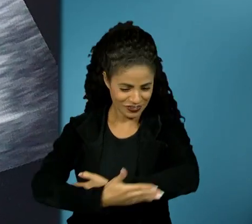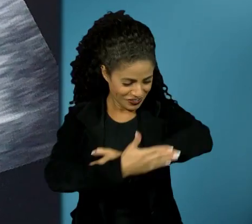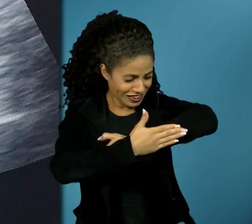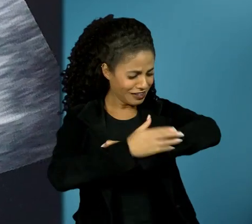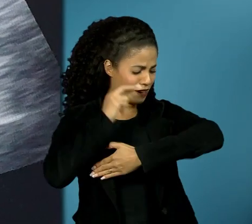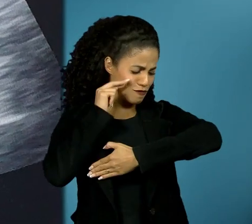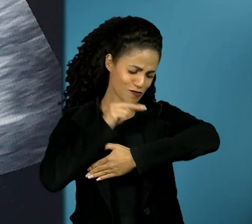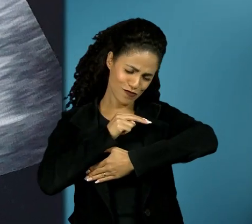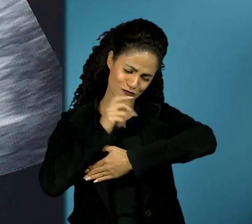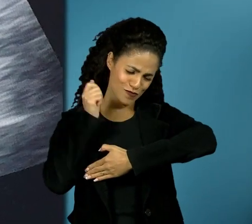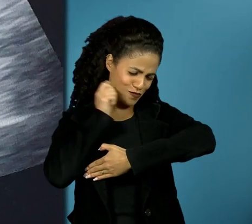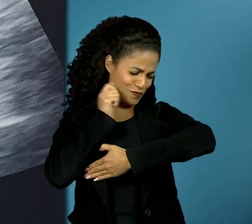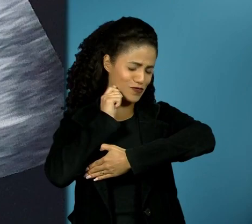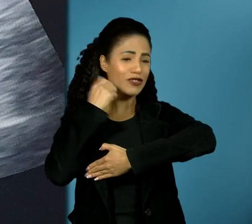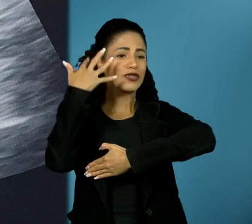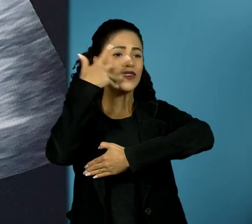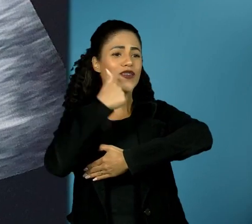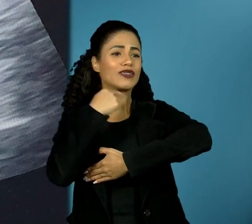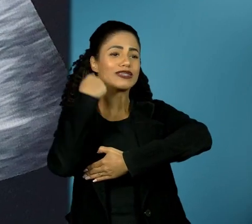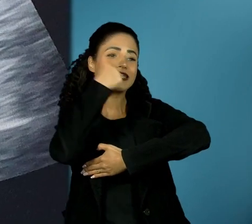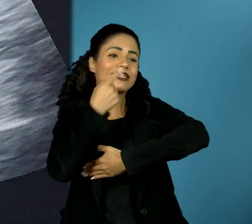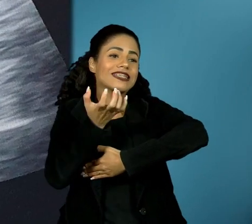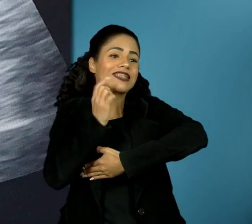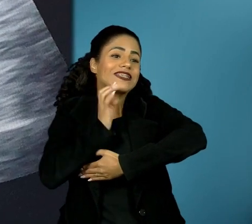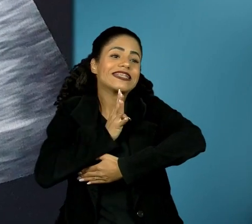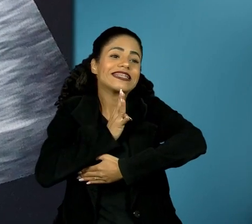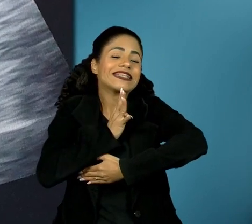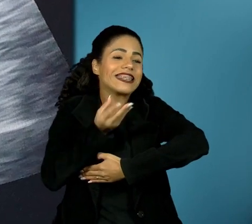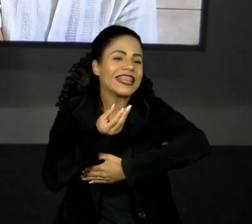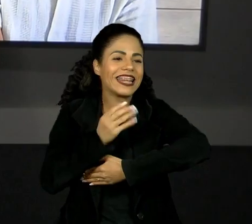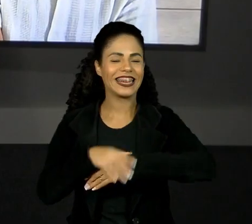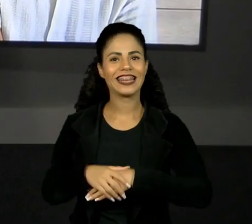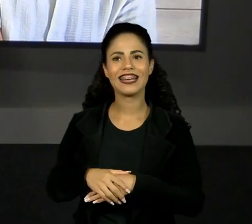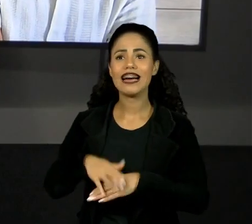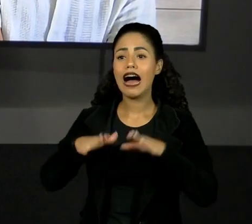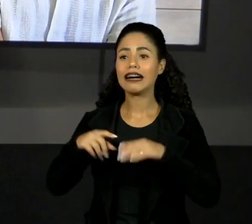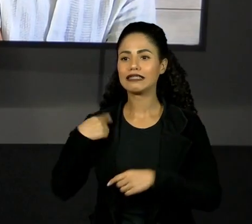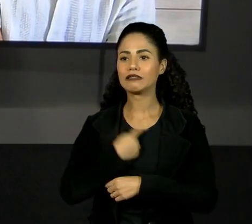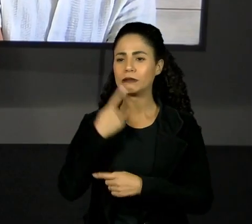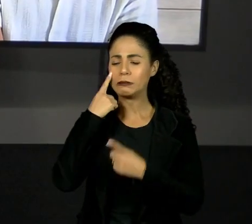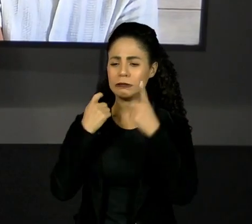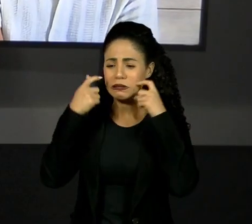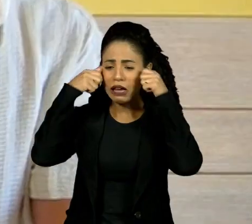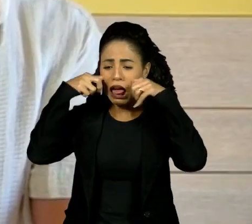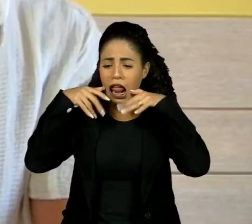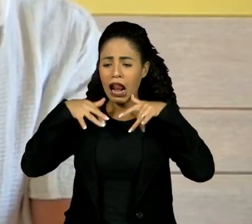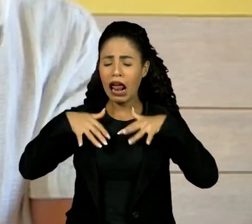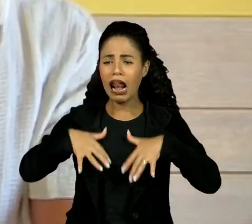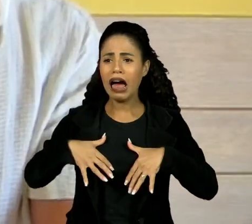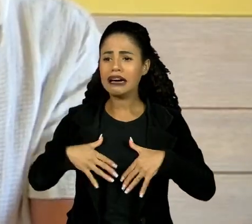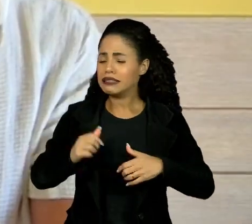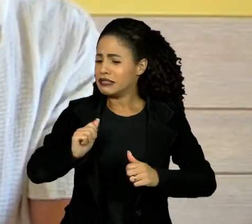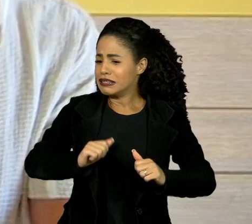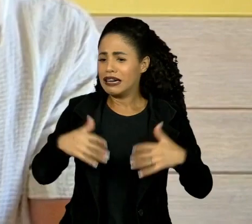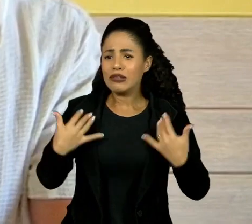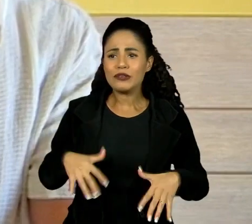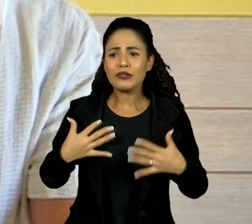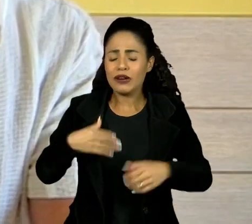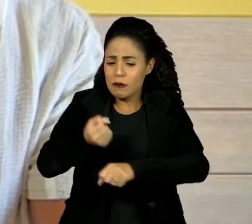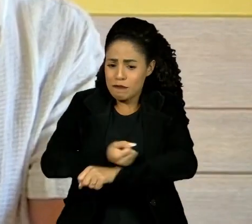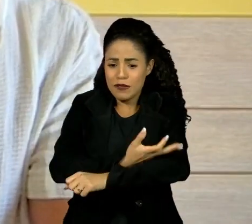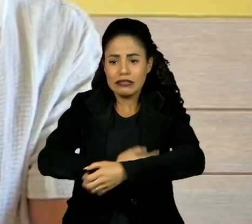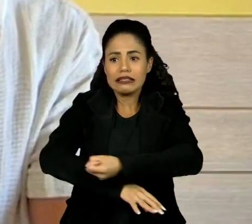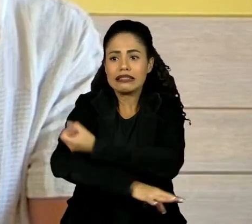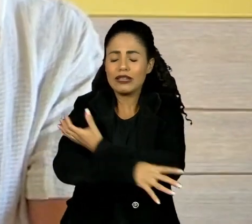ver o jeitinho dele, o rostinho e tal. A gente se pega chorando muitas vezes, né? É um sentimento